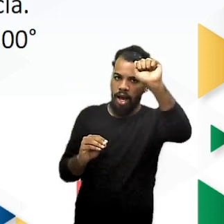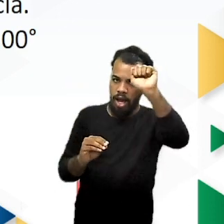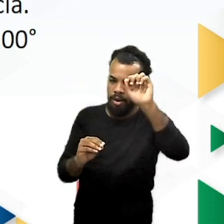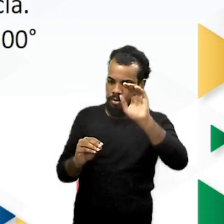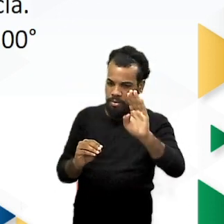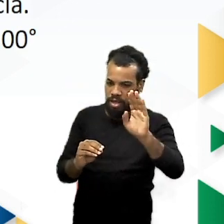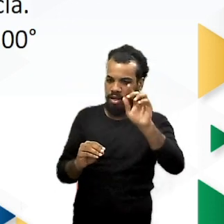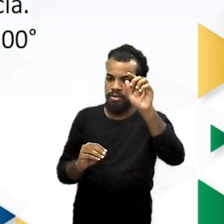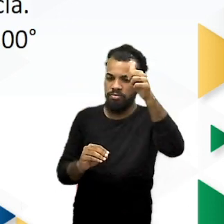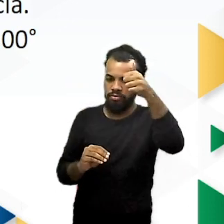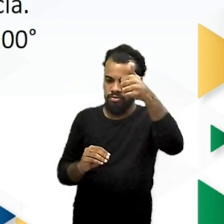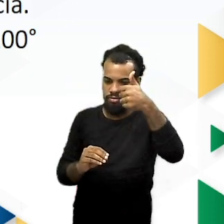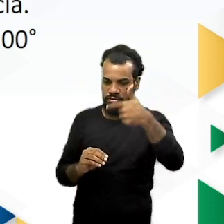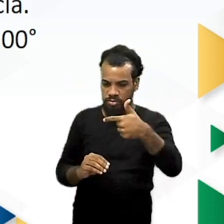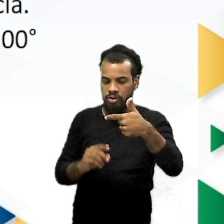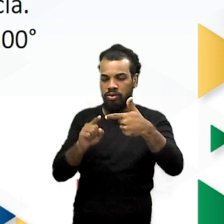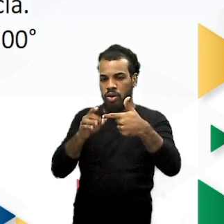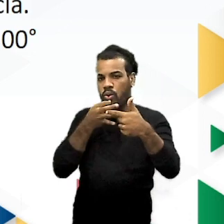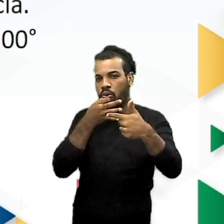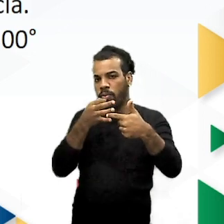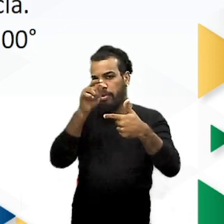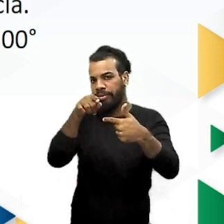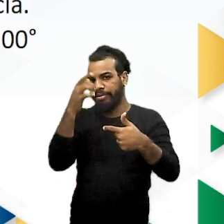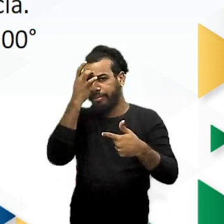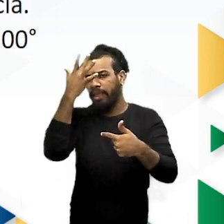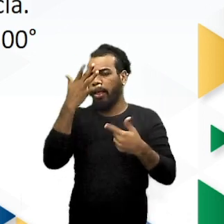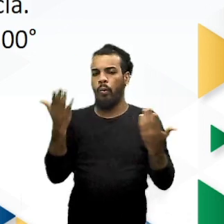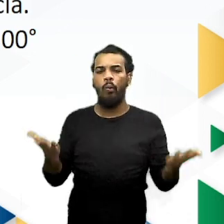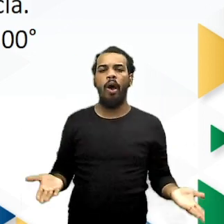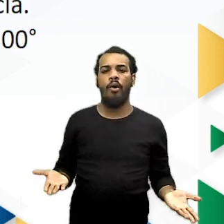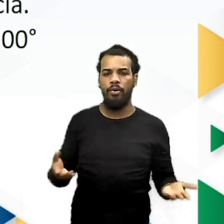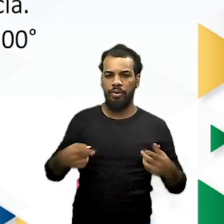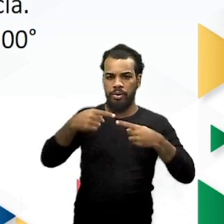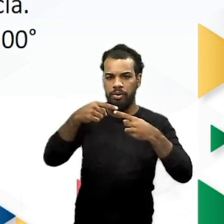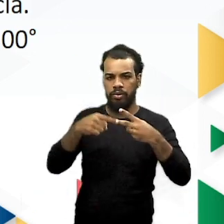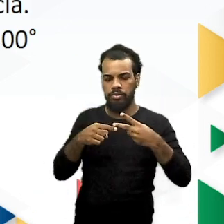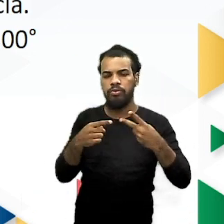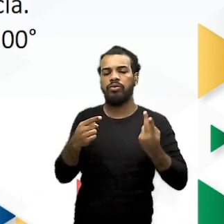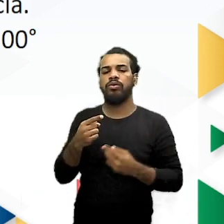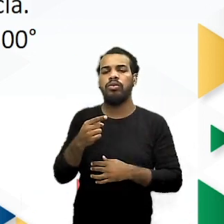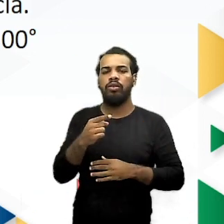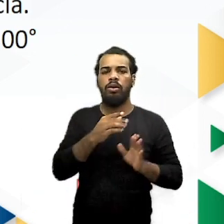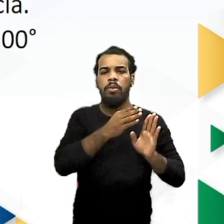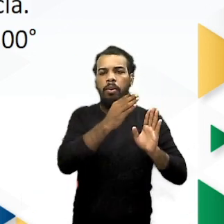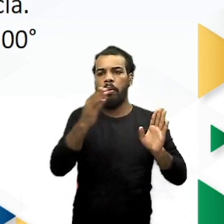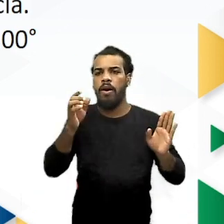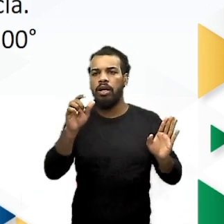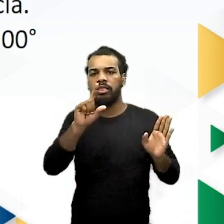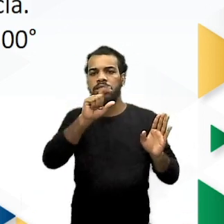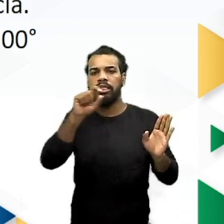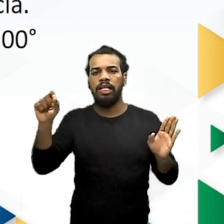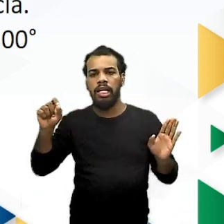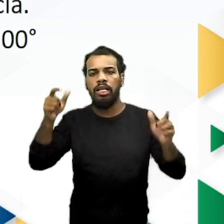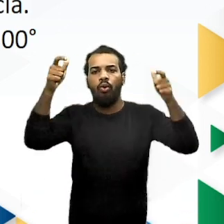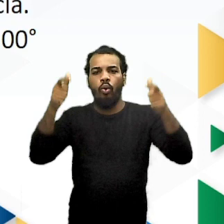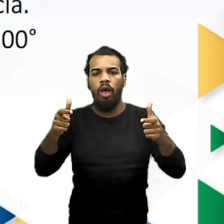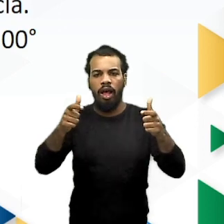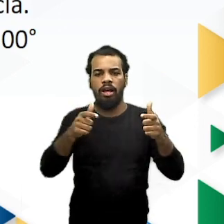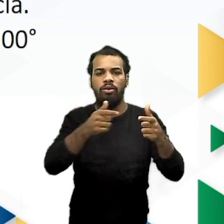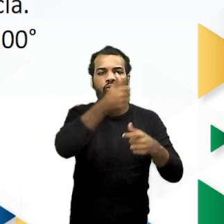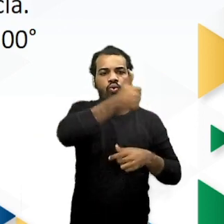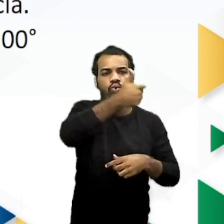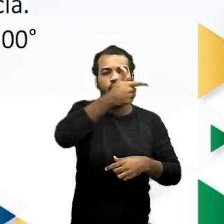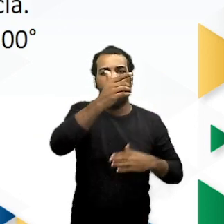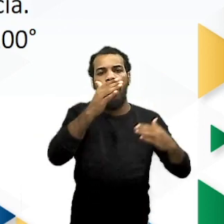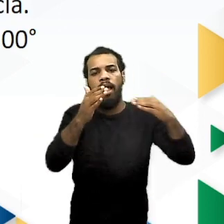sua opinião, é mais prático determinar o centésimo termo de qual dessas sequências. E por quê? Da primeira